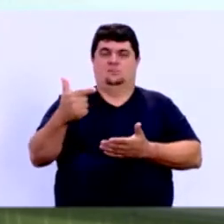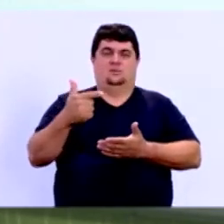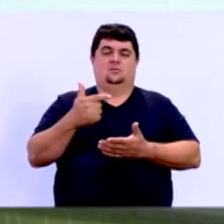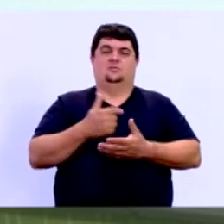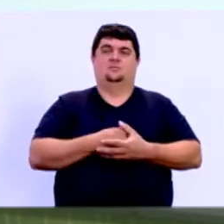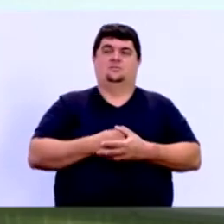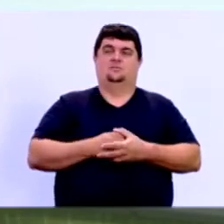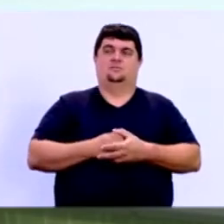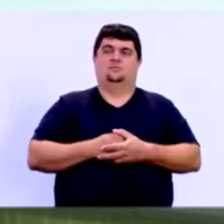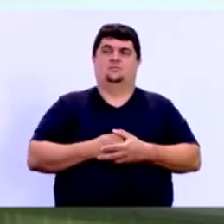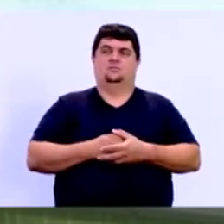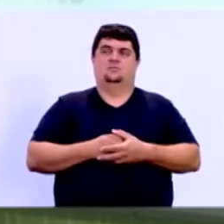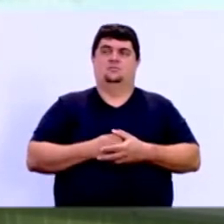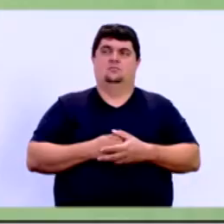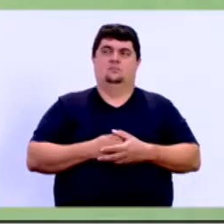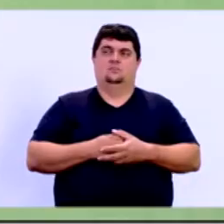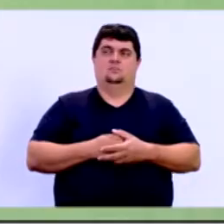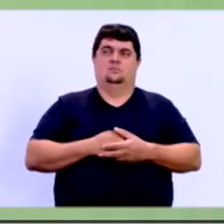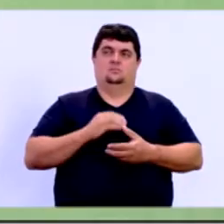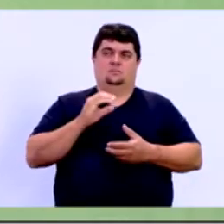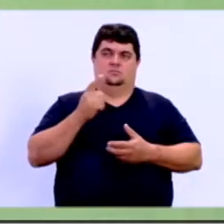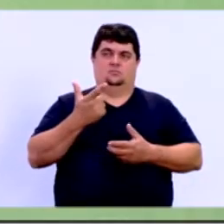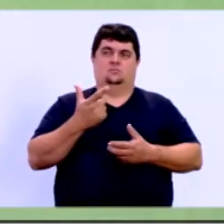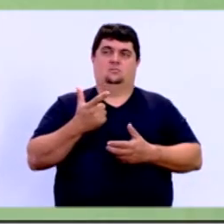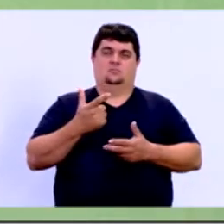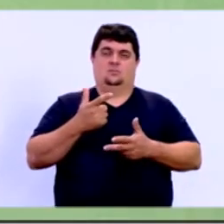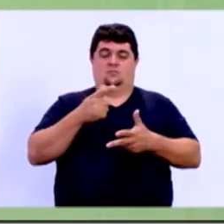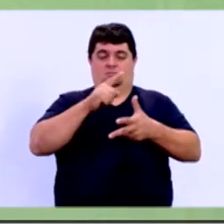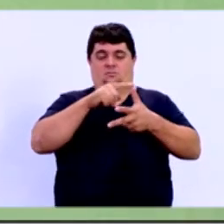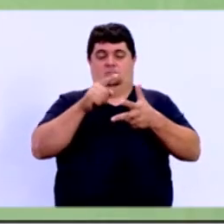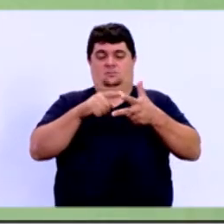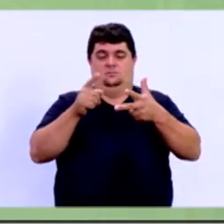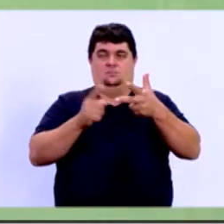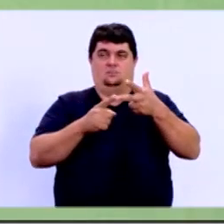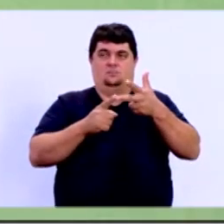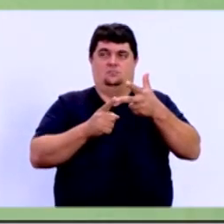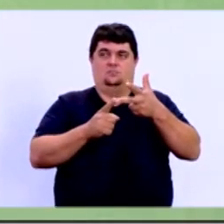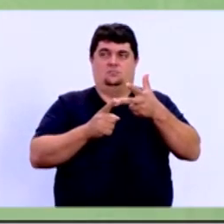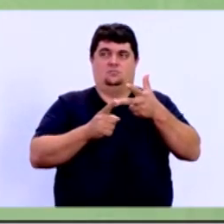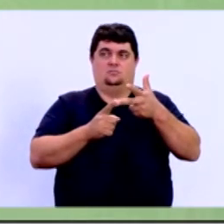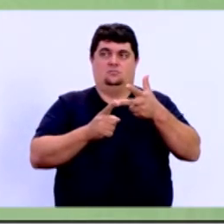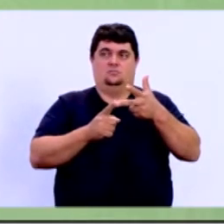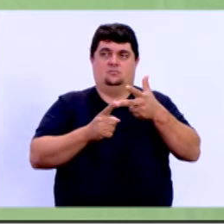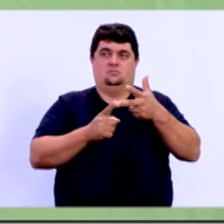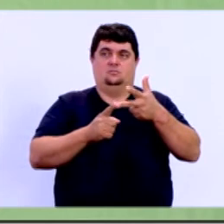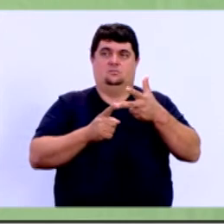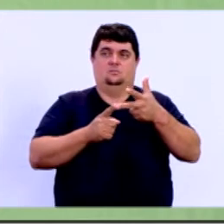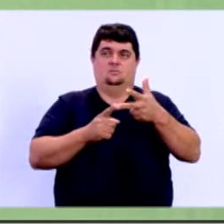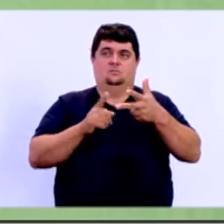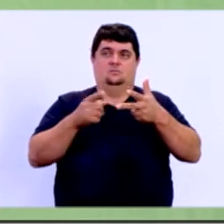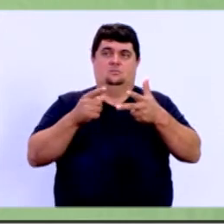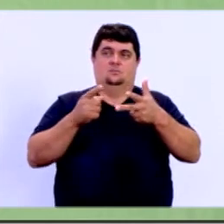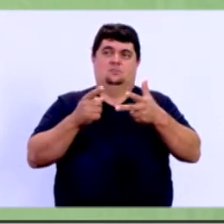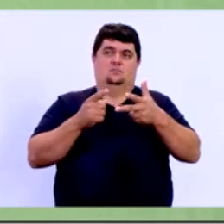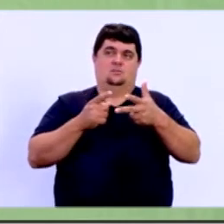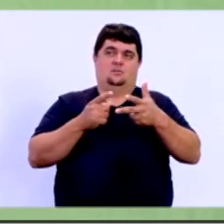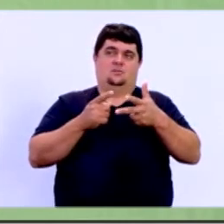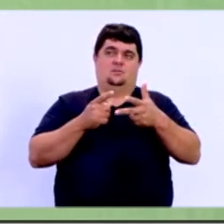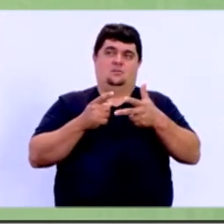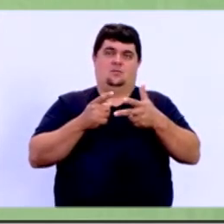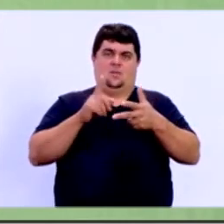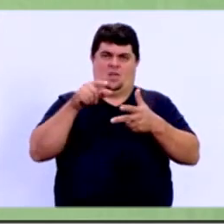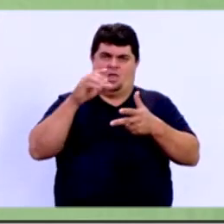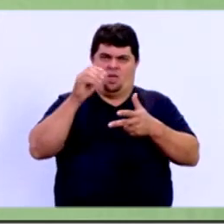Então, claro que o nível que elabora o planejamento estratégico é o